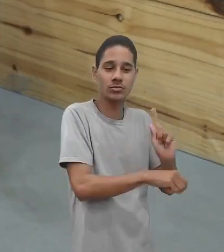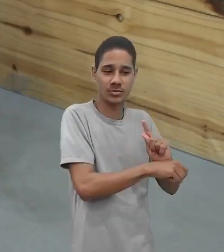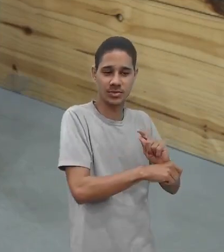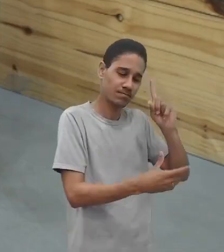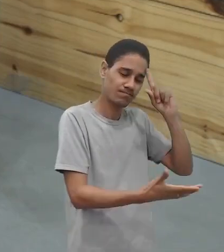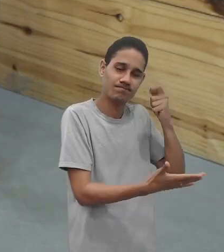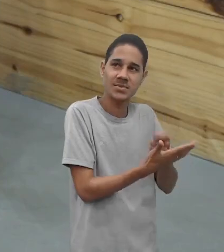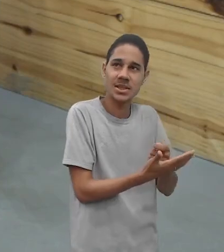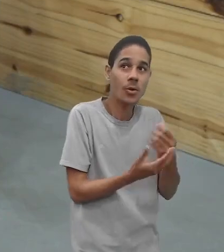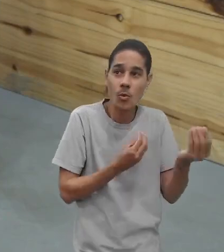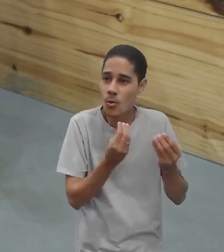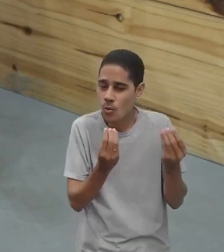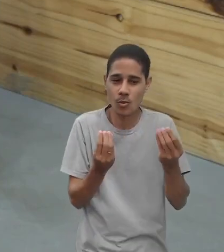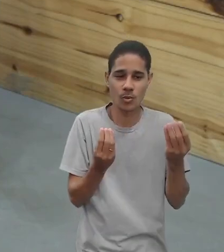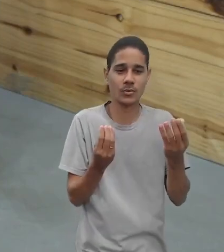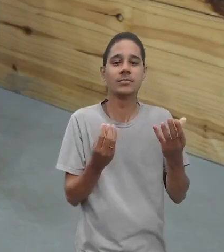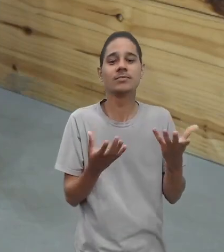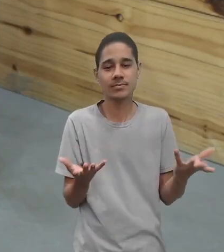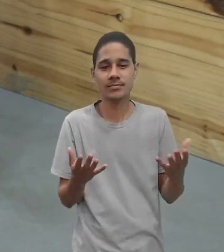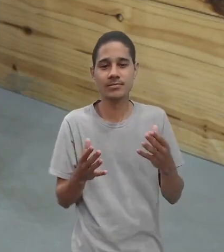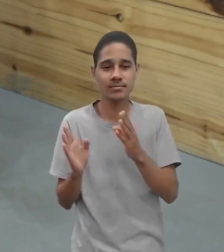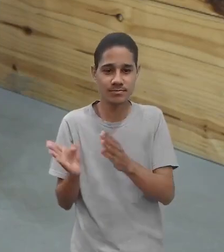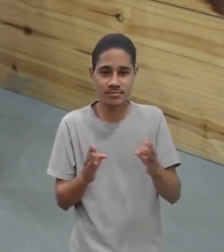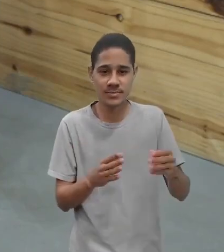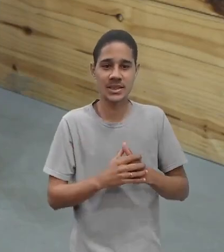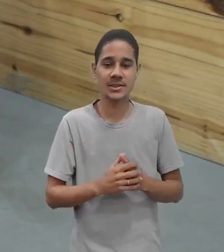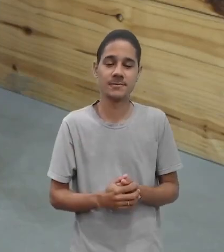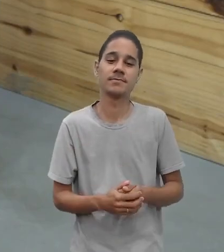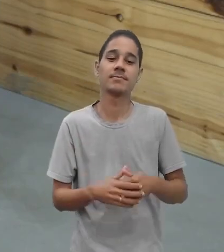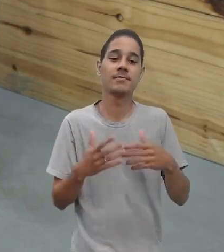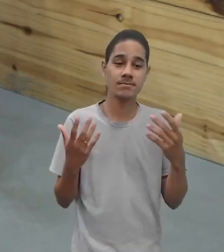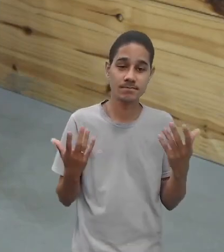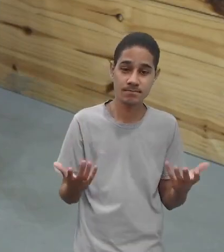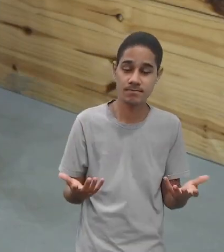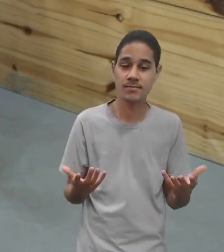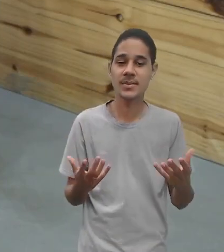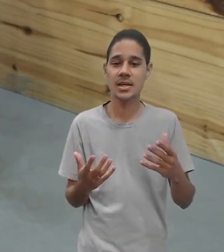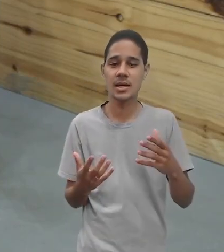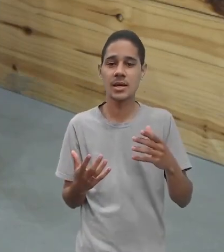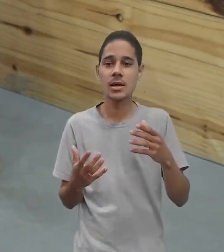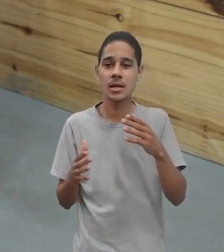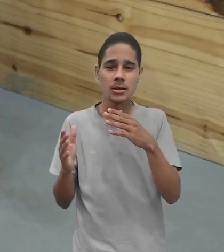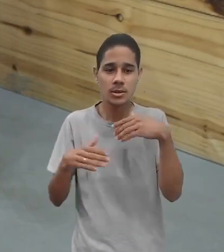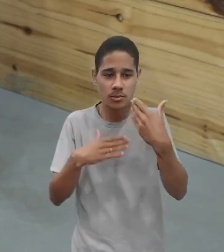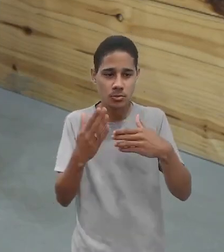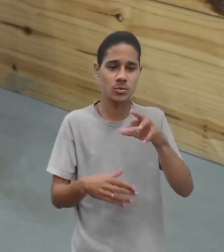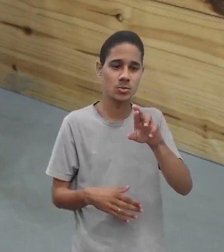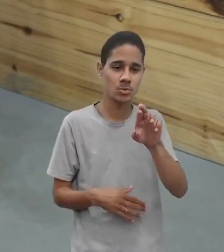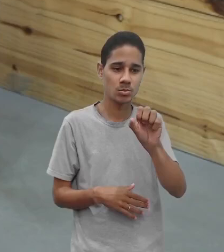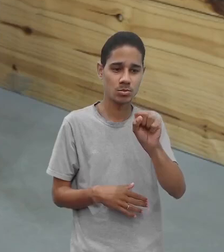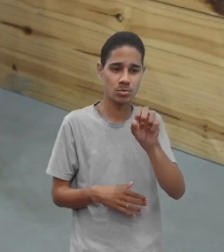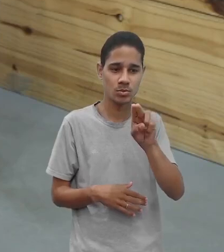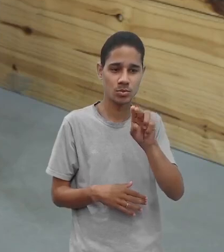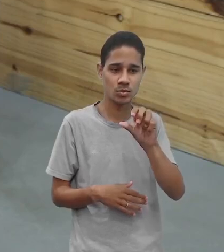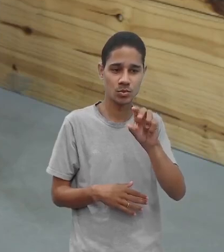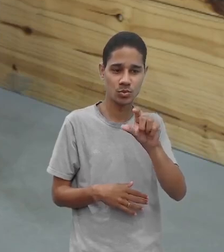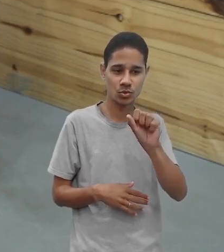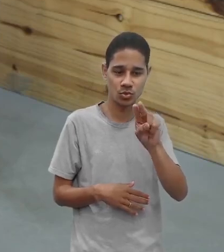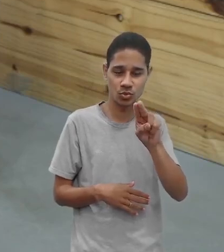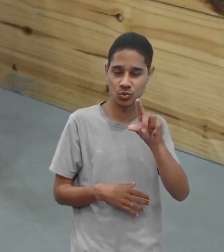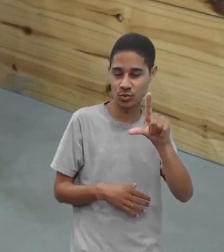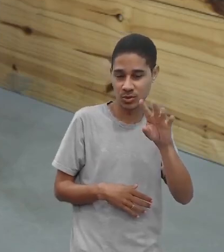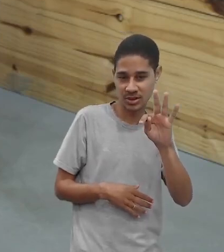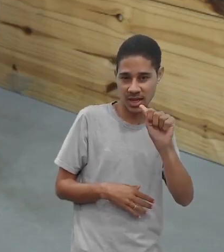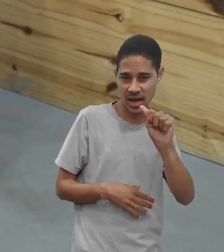melhor saída, né, e programação, tá? E aí afetar diretamente os resultados. Aí a gente tem um sistema funcionando adequadamente,